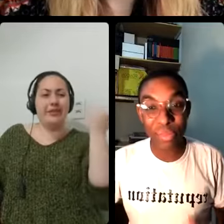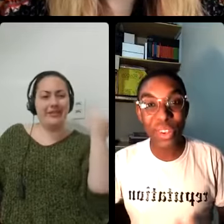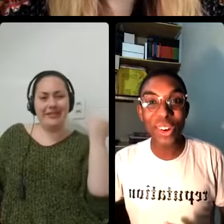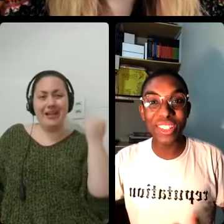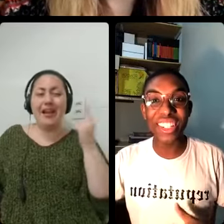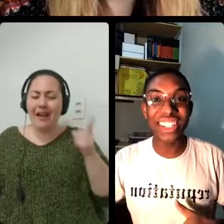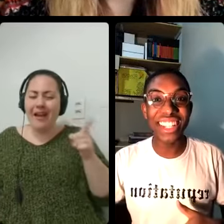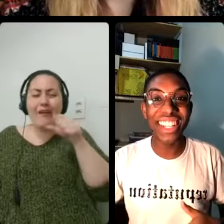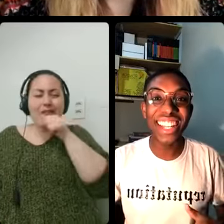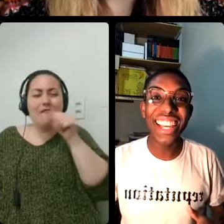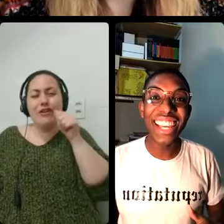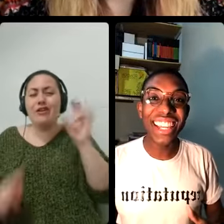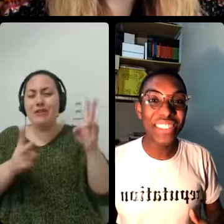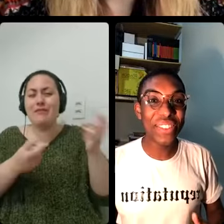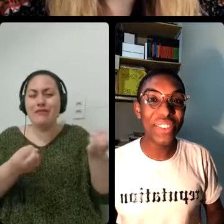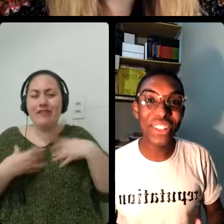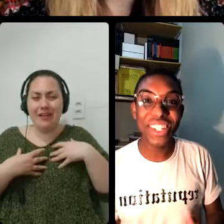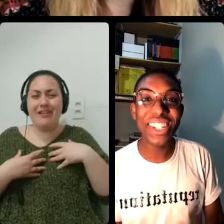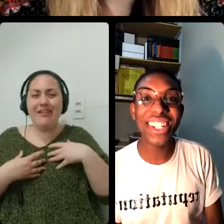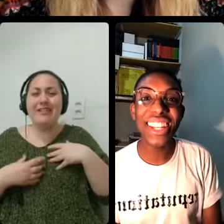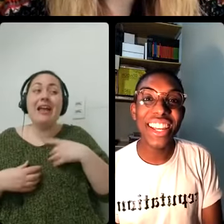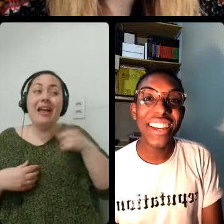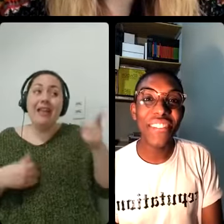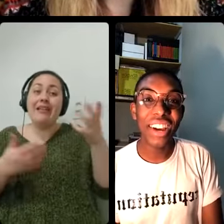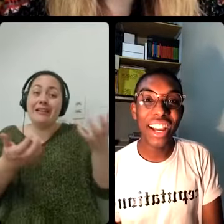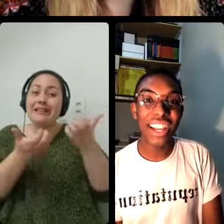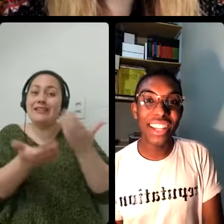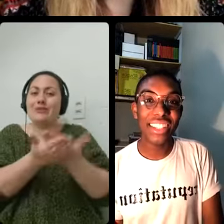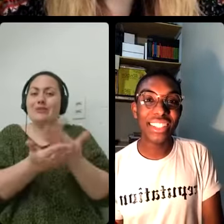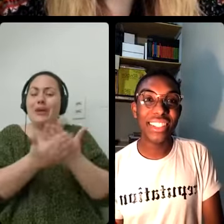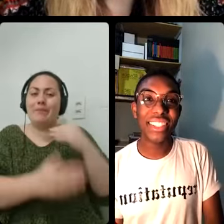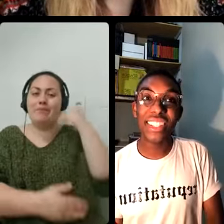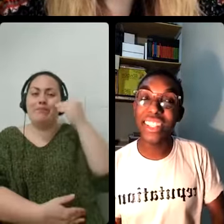queria ser psicóloga, queria fazer psicologia,